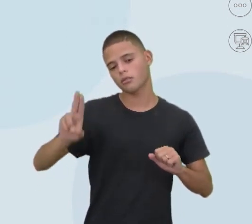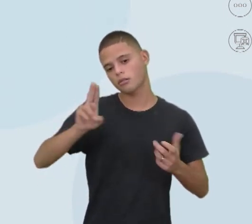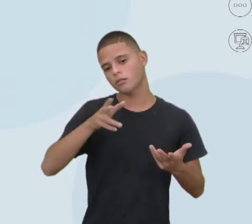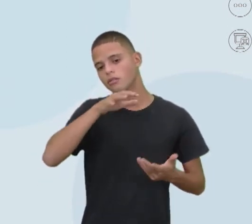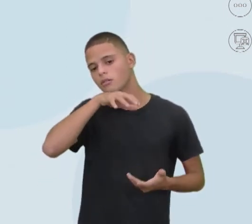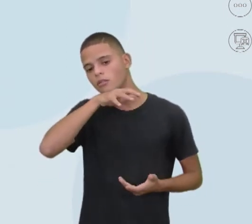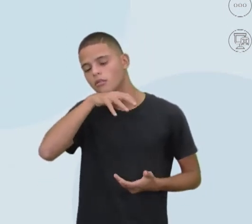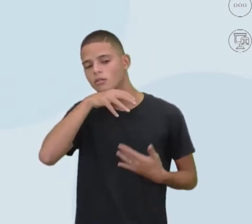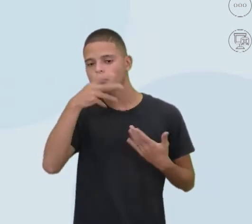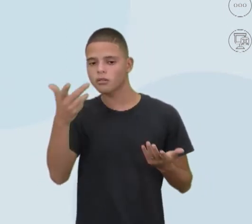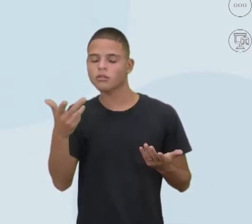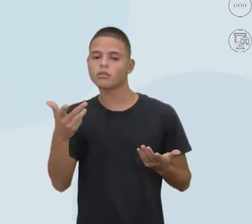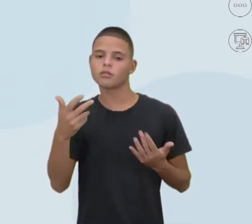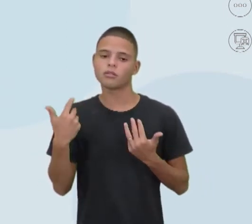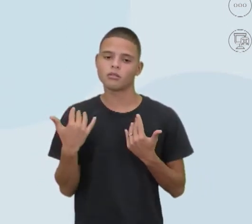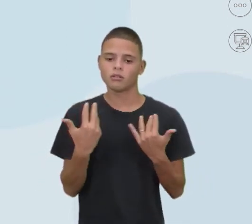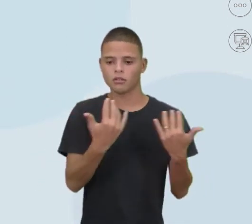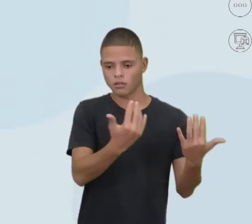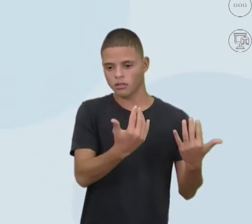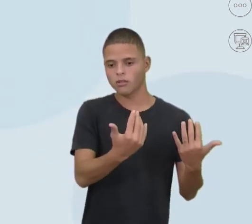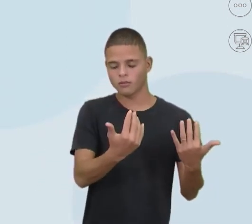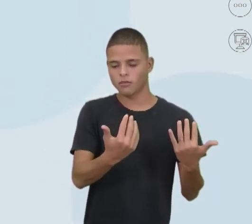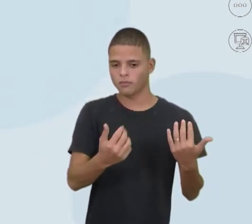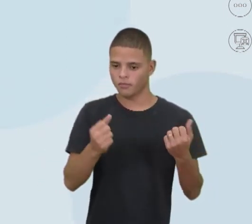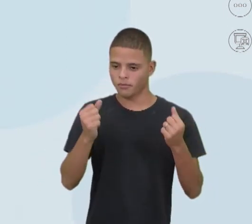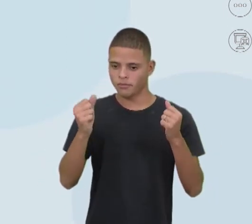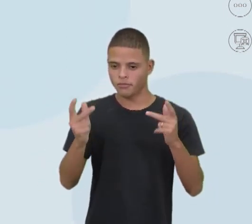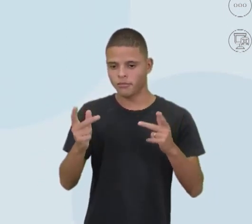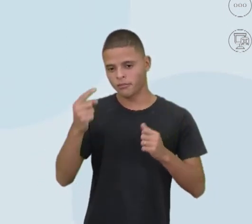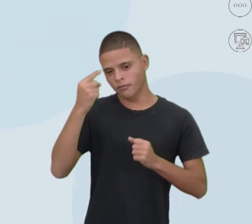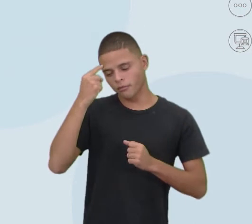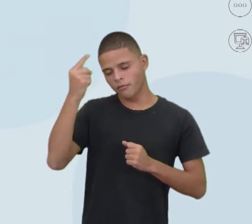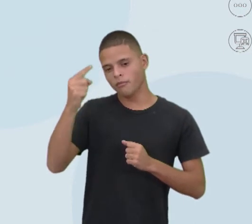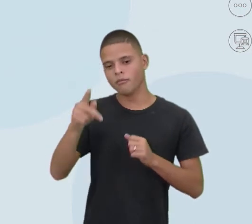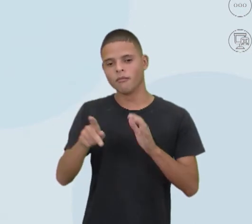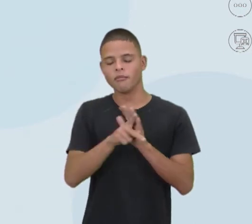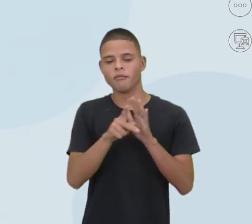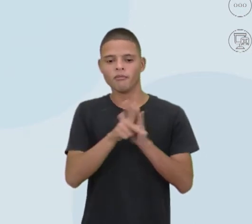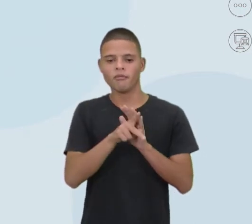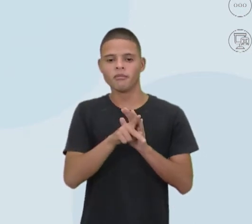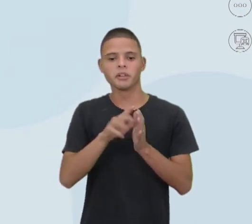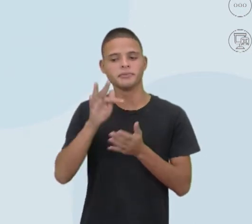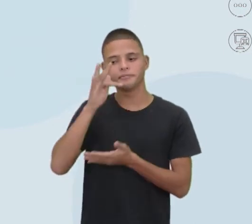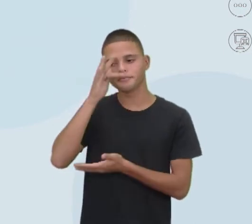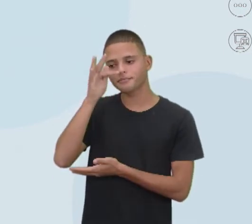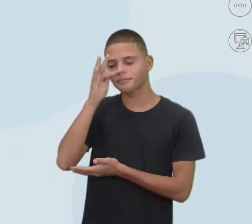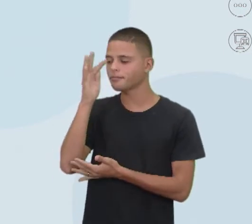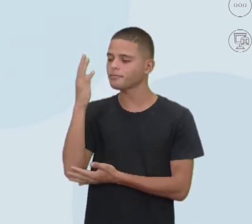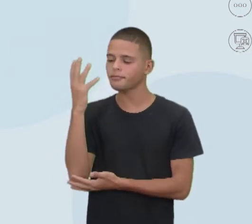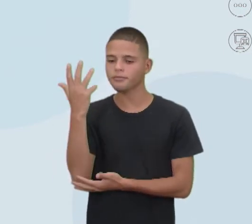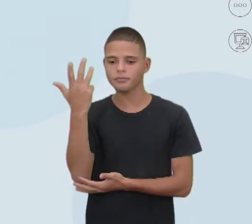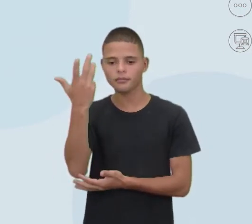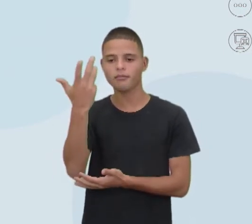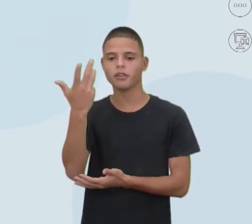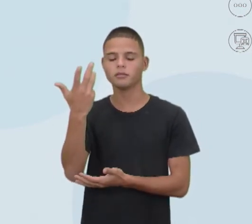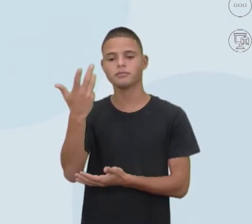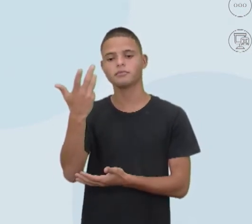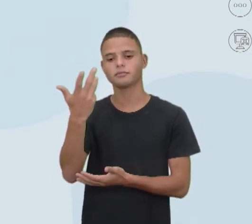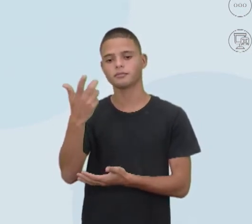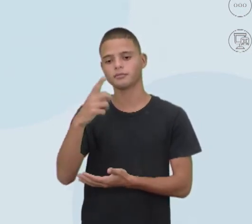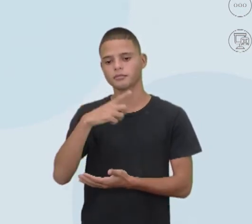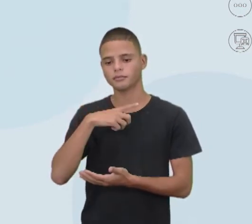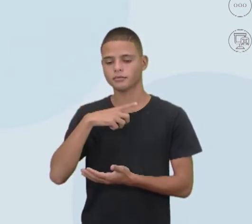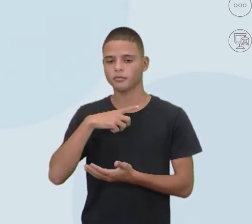ou origem vegetal. No caso da vegetal, é só pensar nas plantas, né? E aí é quem